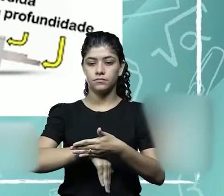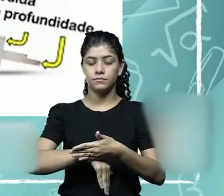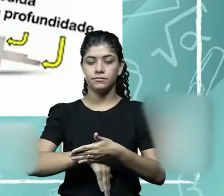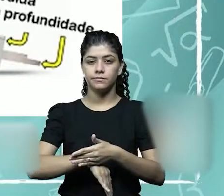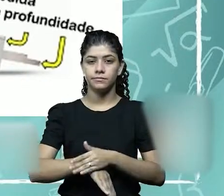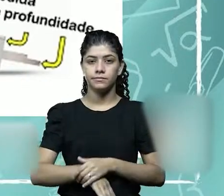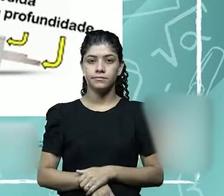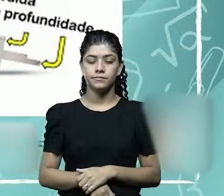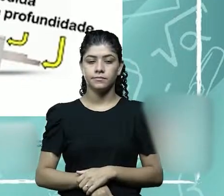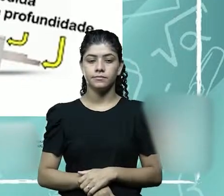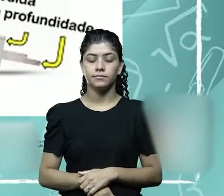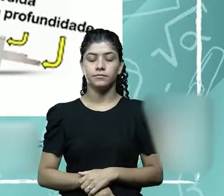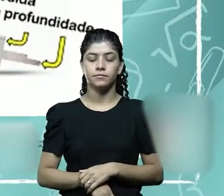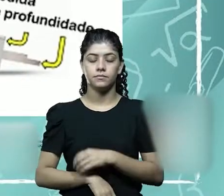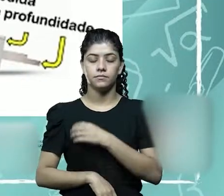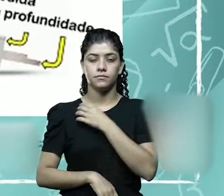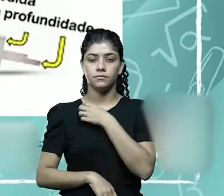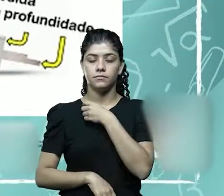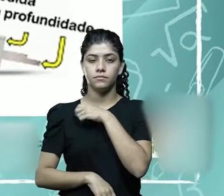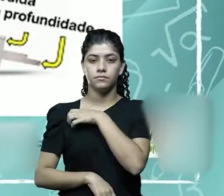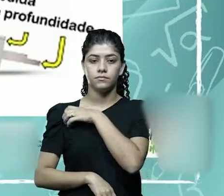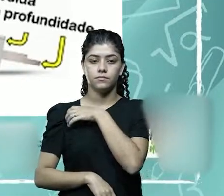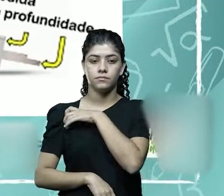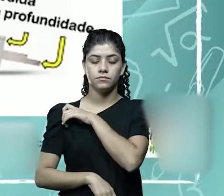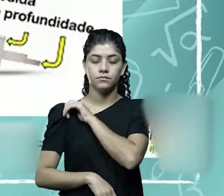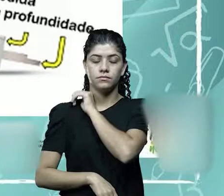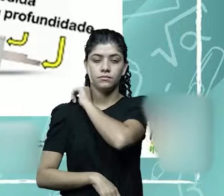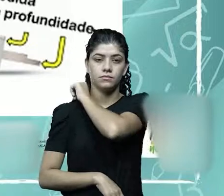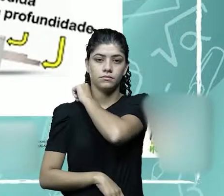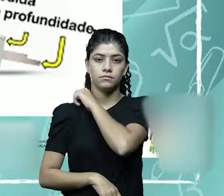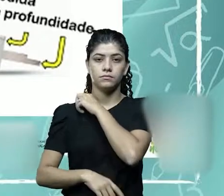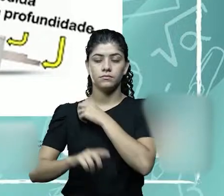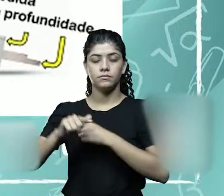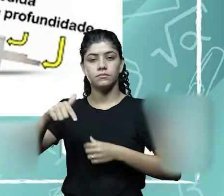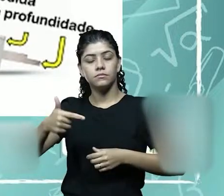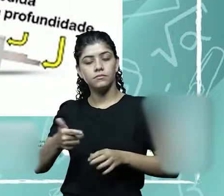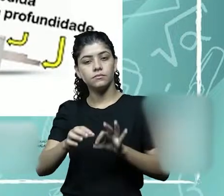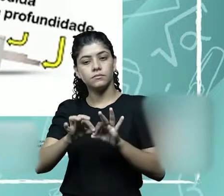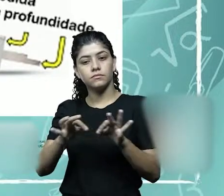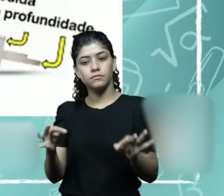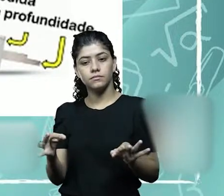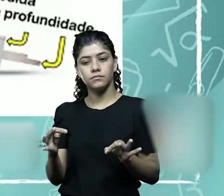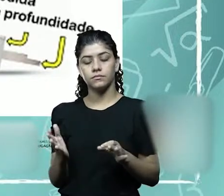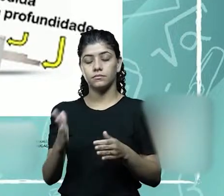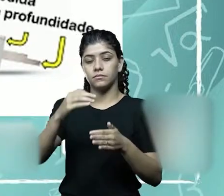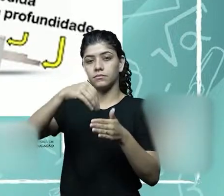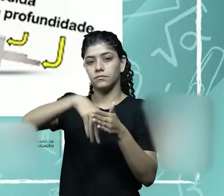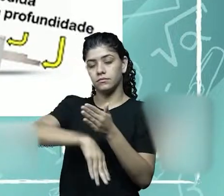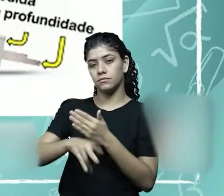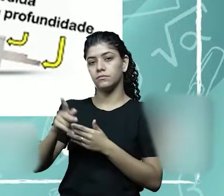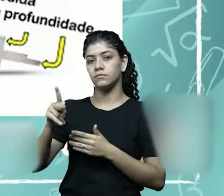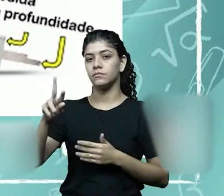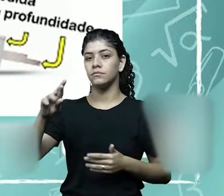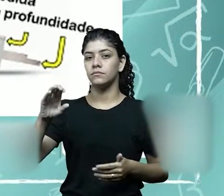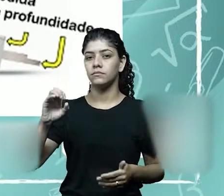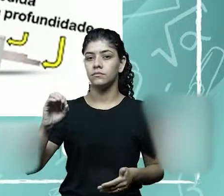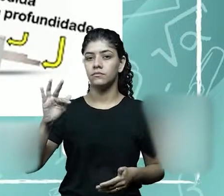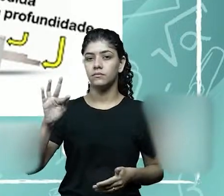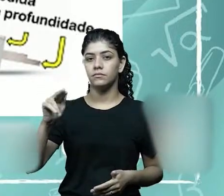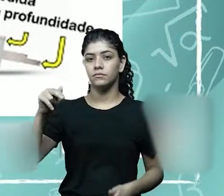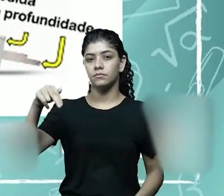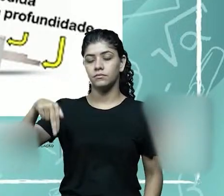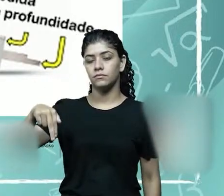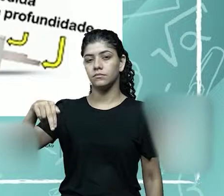de diâmetros internos, medida de diâmetros externos, medida de profundidade, tá? São